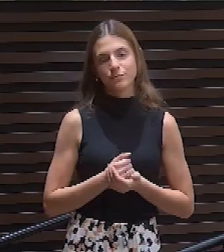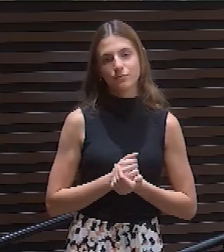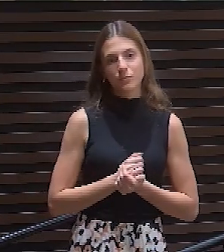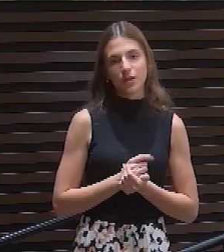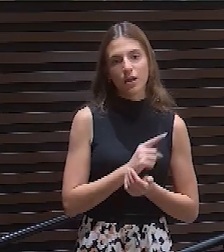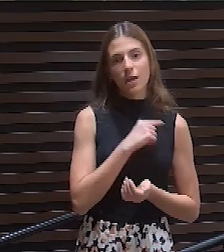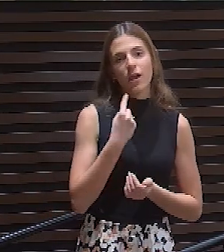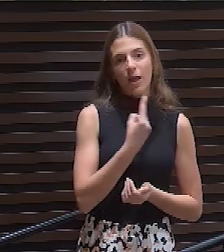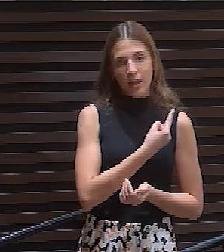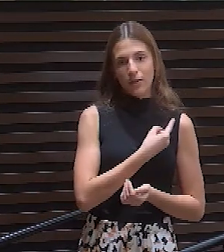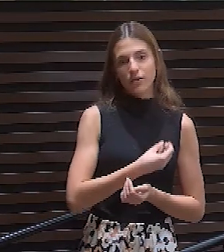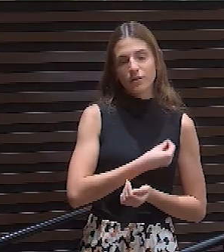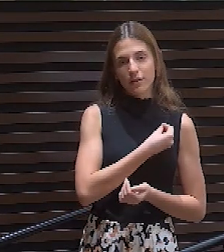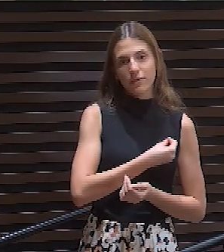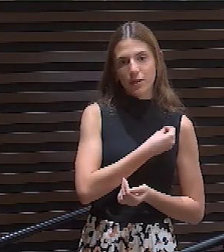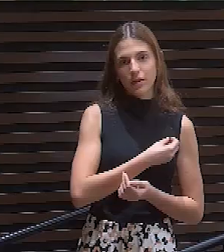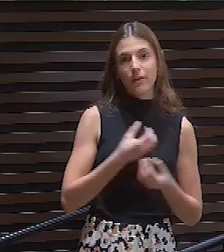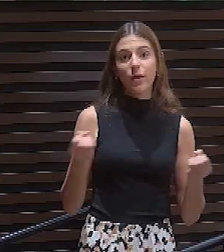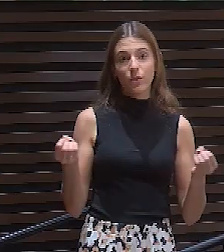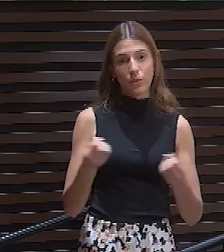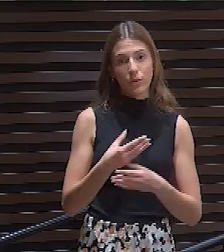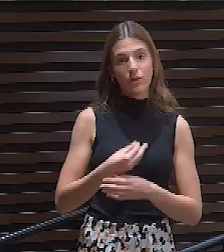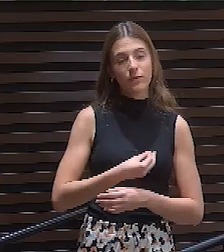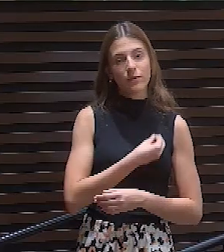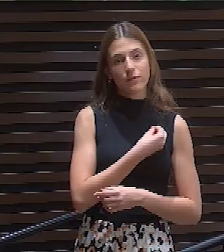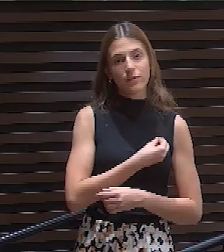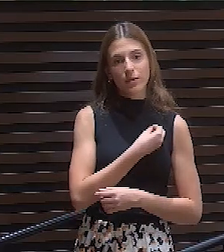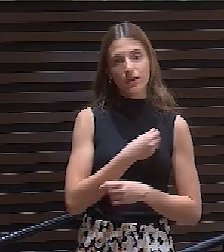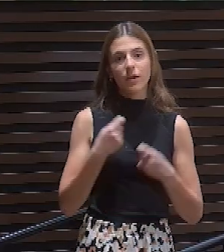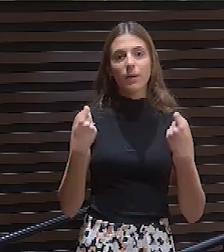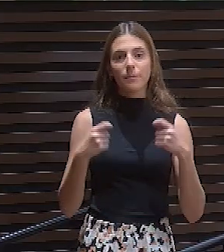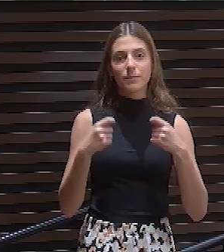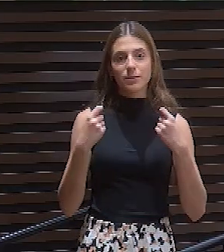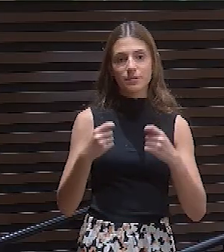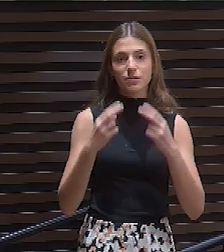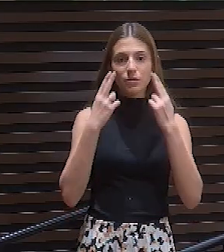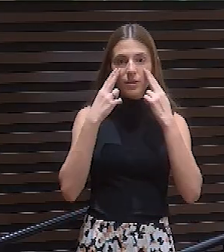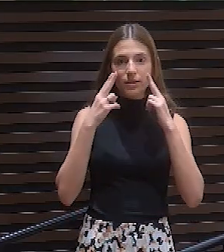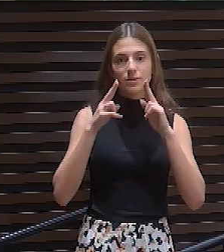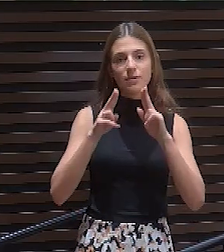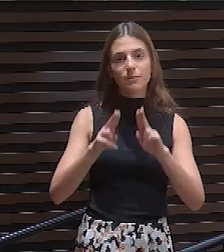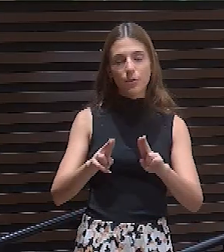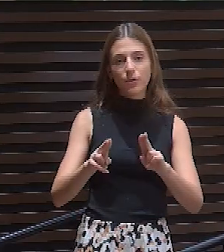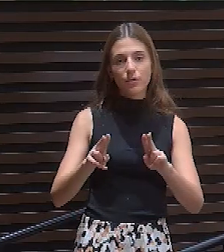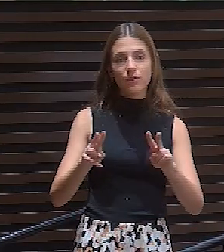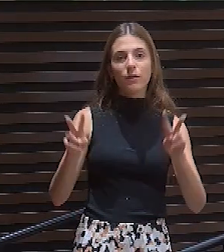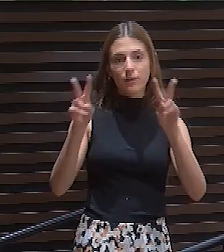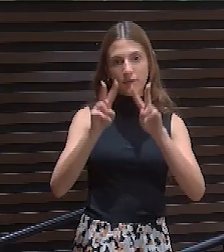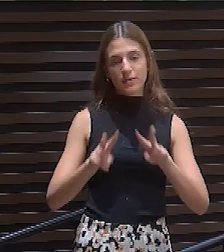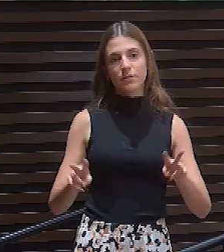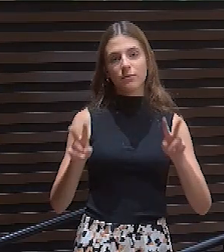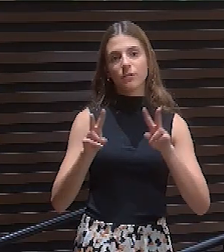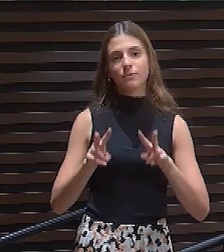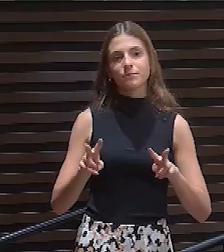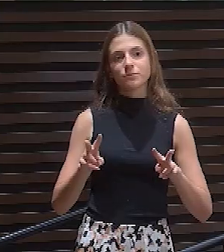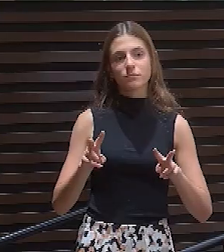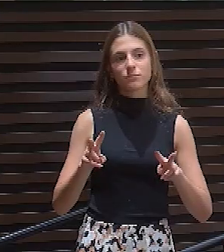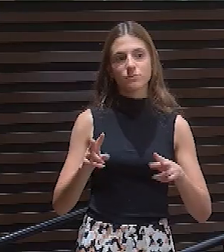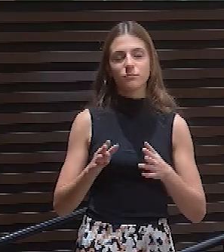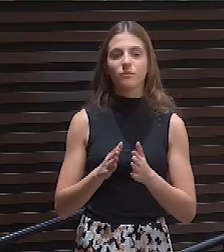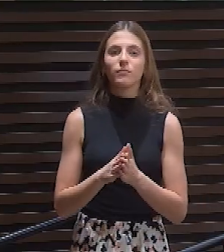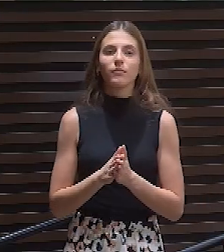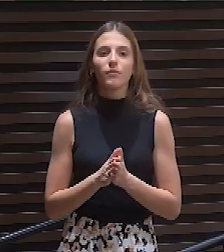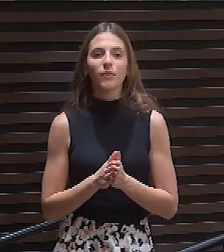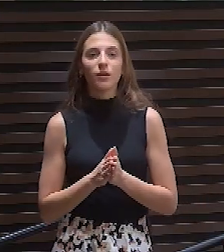Nossa vida, nossa nova vida deve ser um testemunho visível. Dr. Martyn Lloyd-Jones disse assim: a